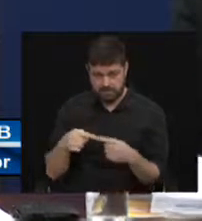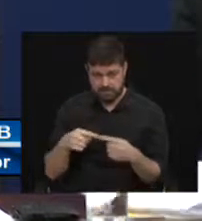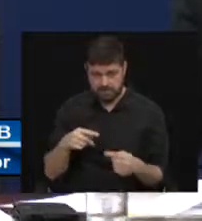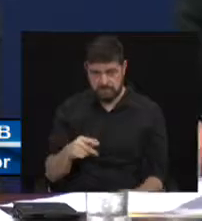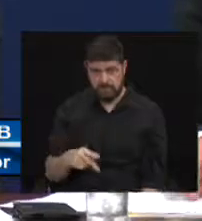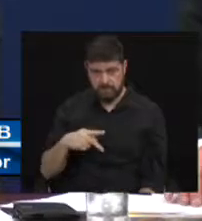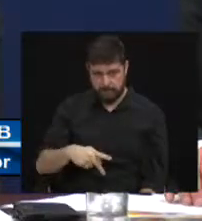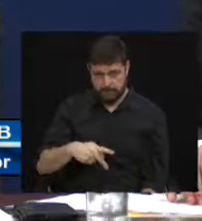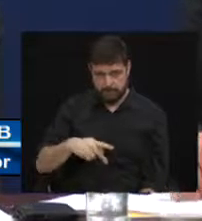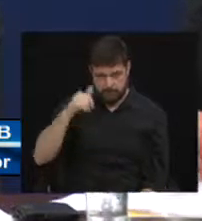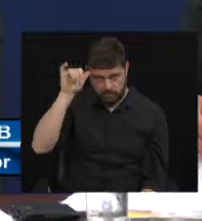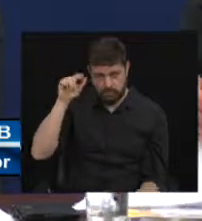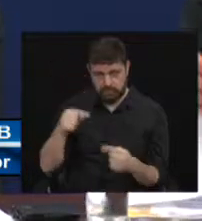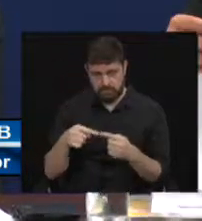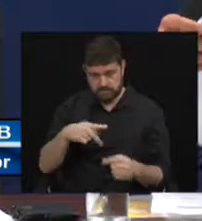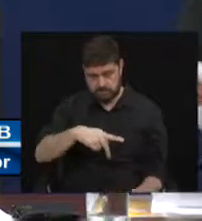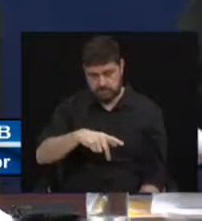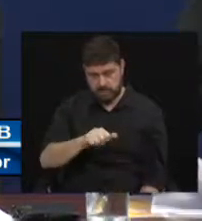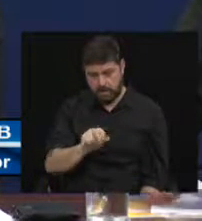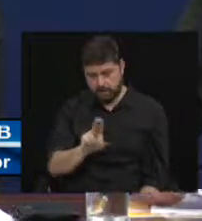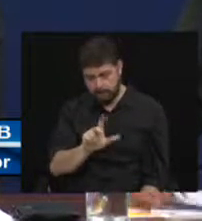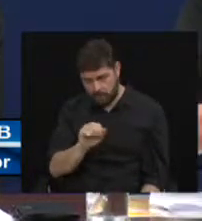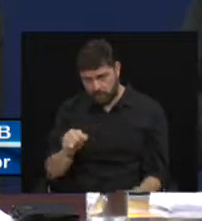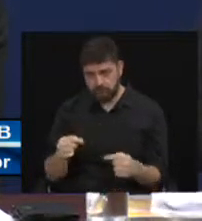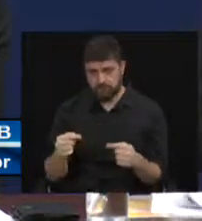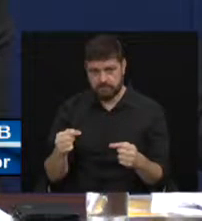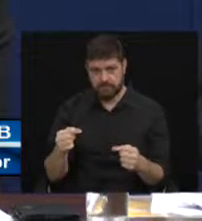ausente. Gustavo Peta, sim. Jairson Canário,